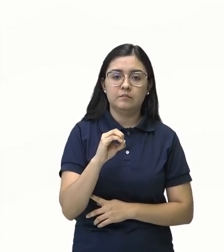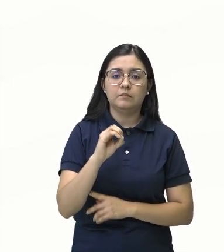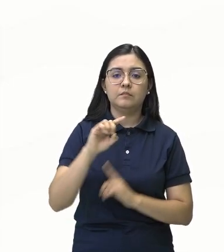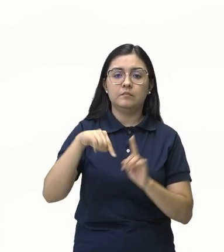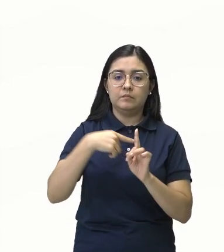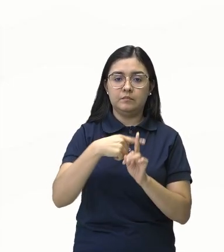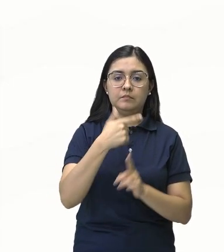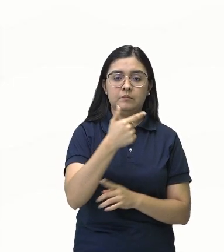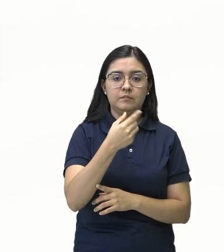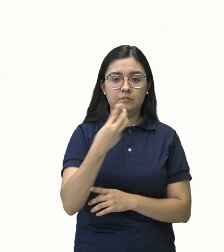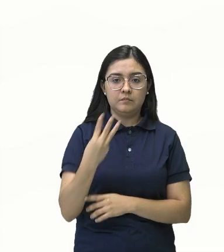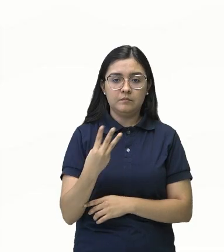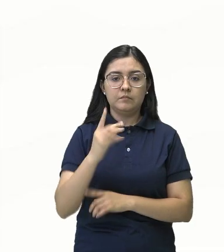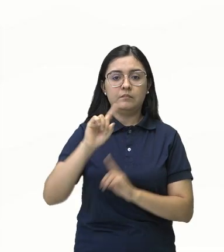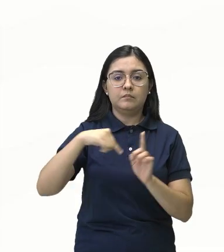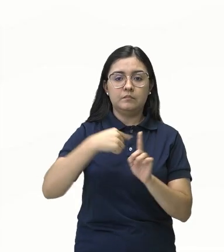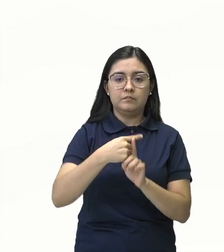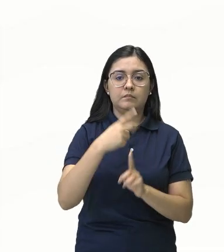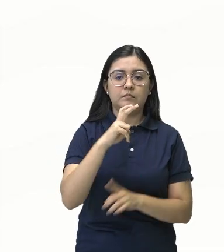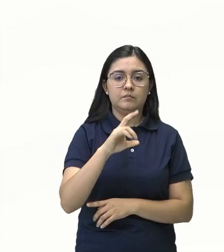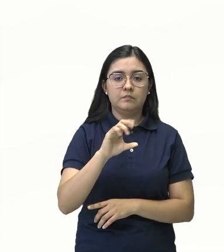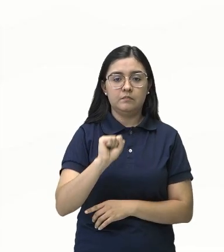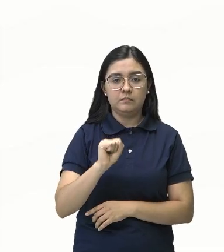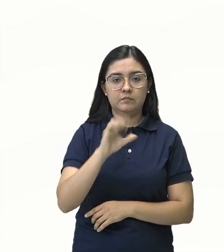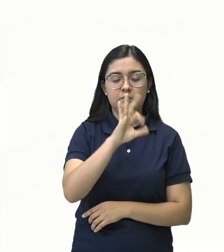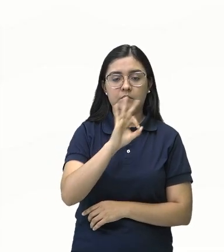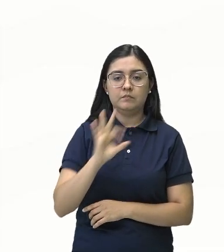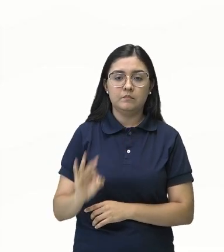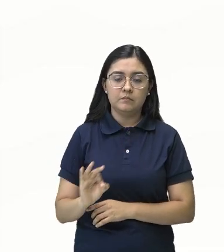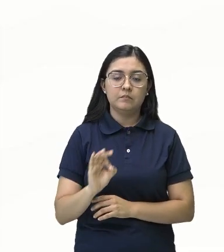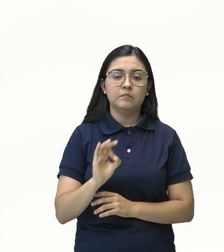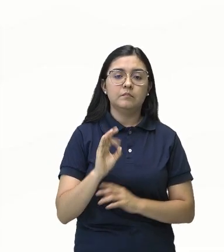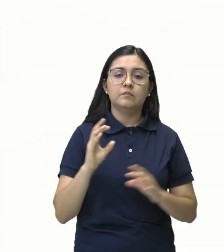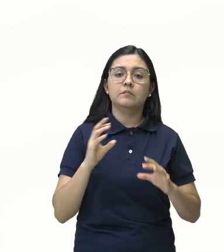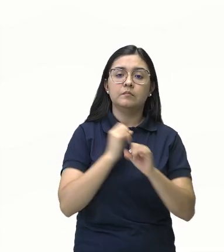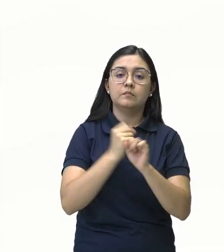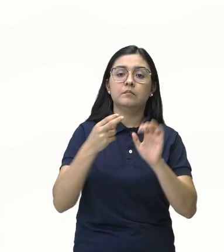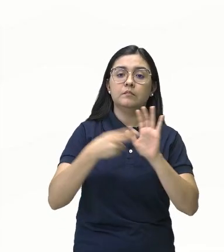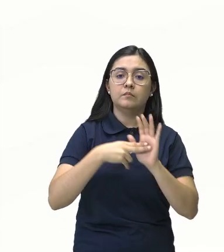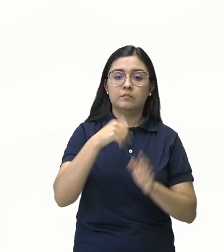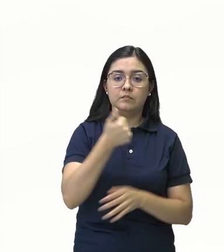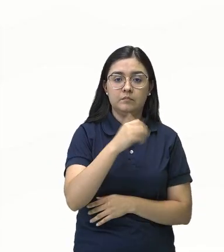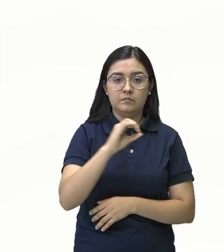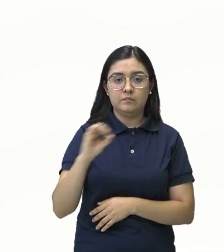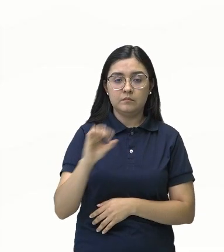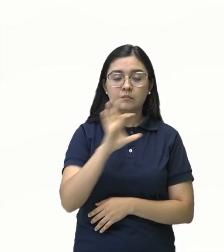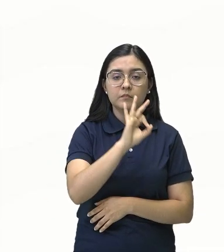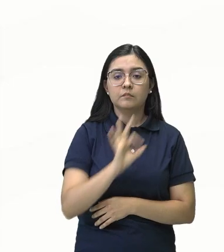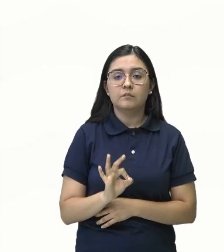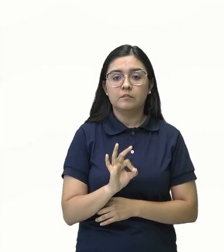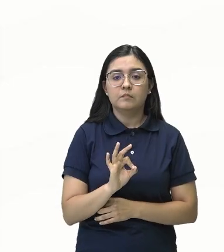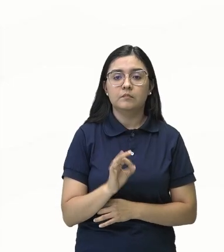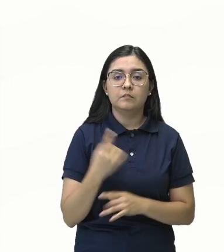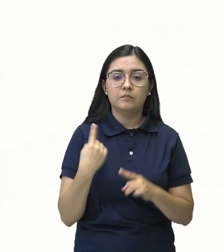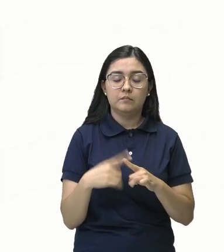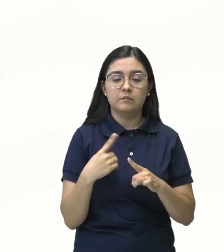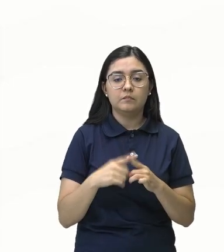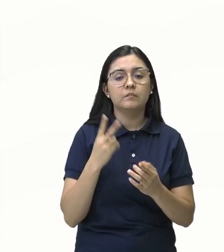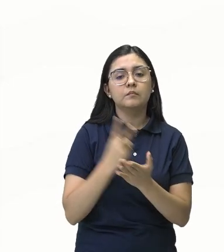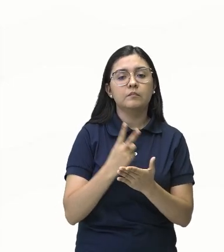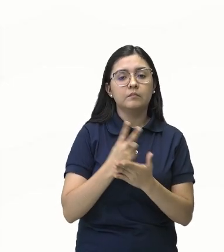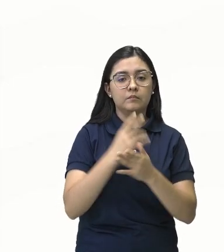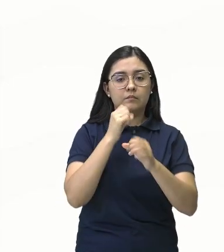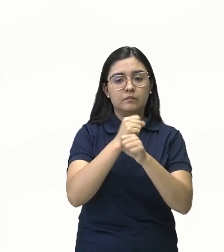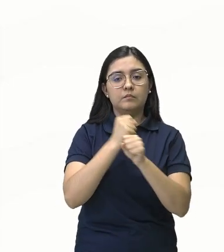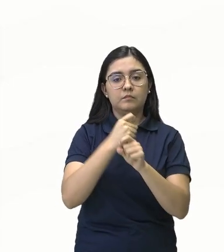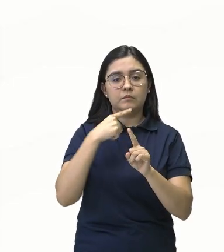mais 23% e mais 58%, a minha soma vai dar 100%, porque sempre a